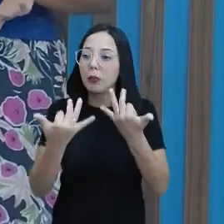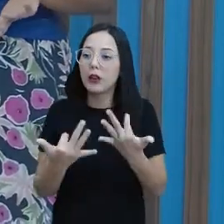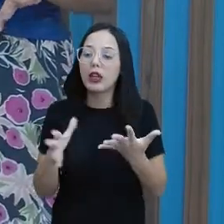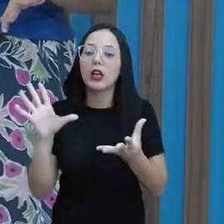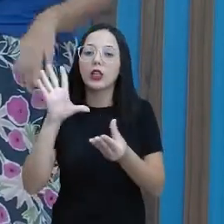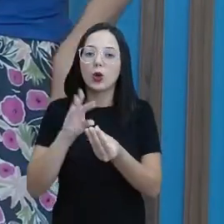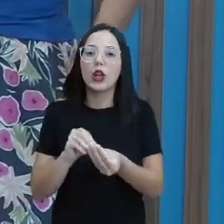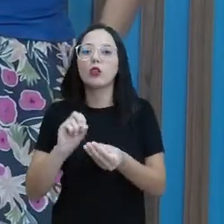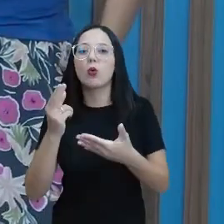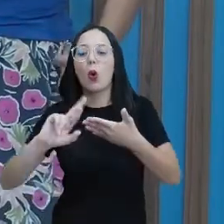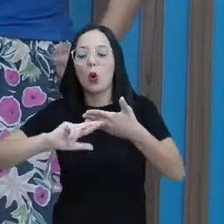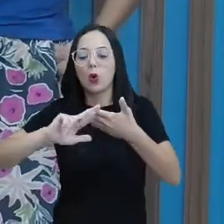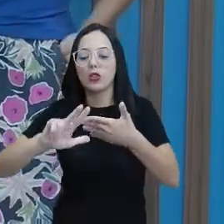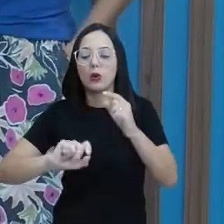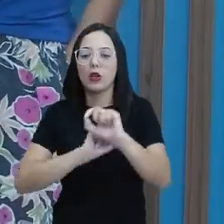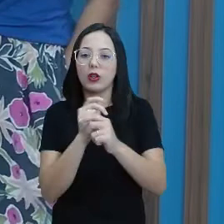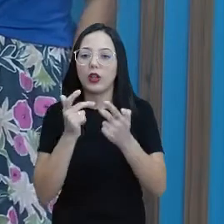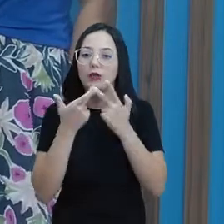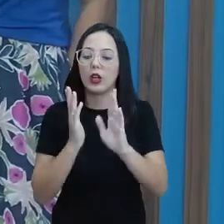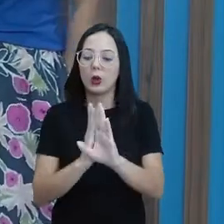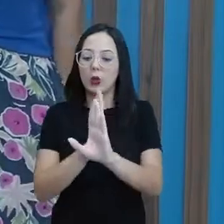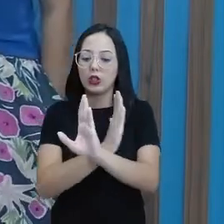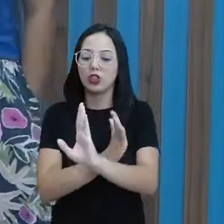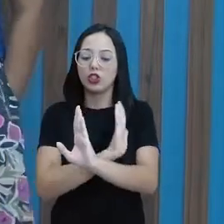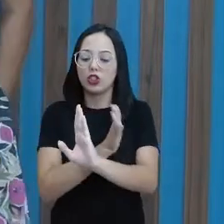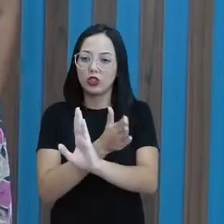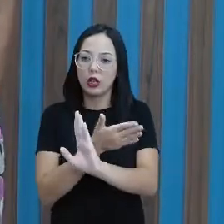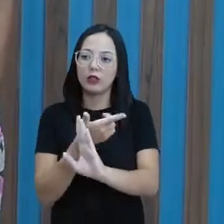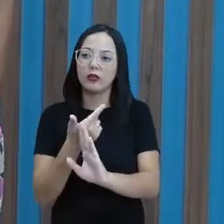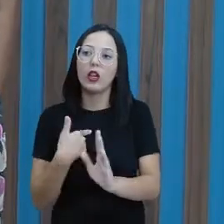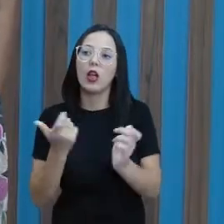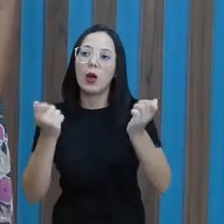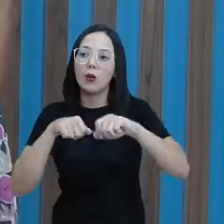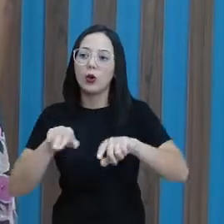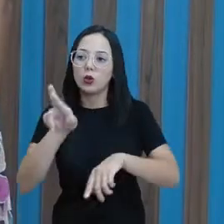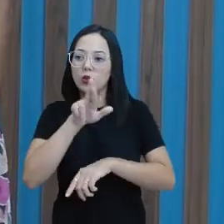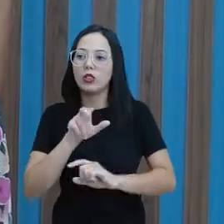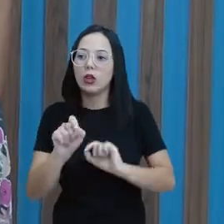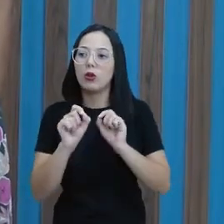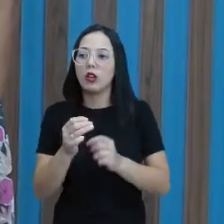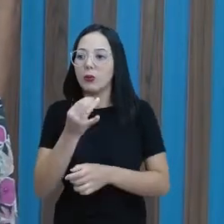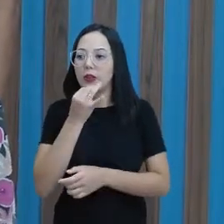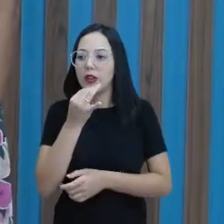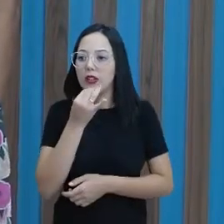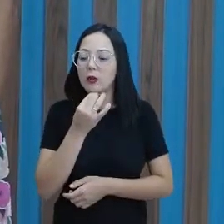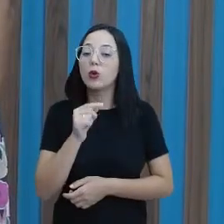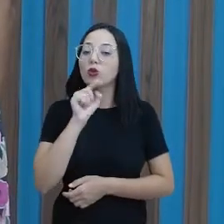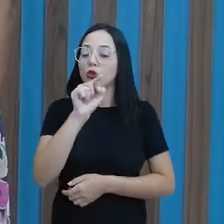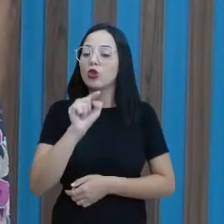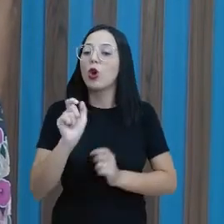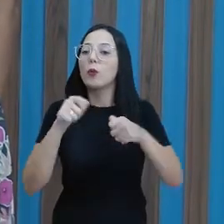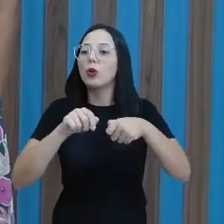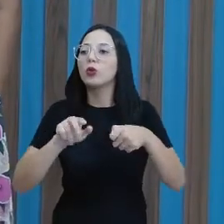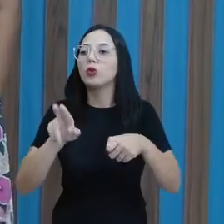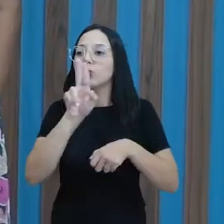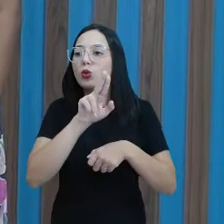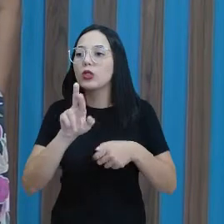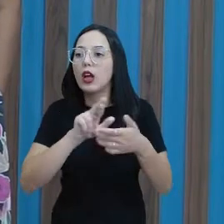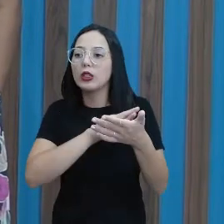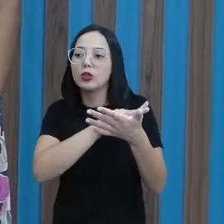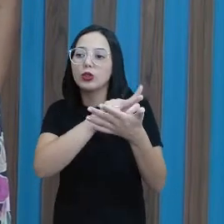resumo a consequência do que foi dito antes. Então, eu poderia dizer, os dois pontos são usados em diversos